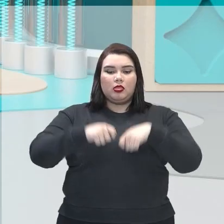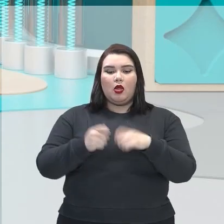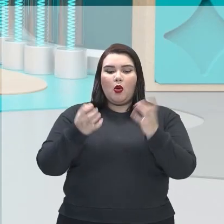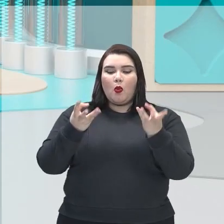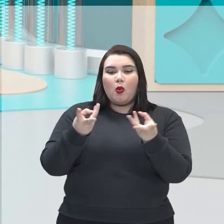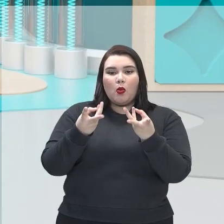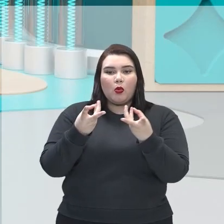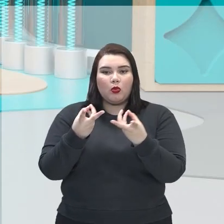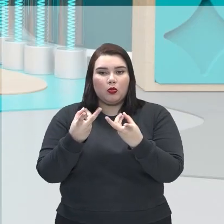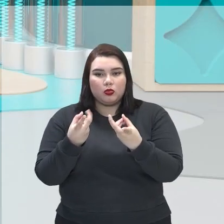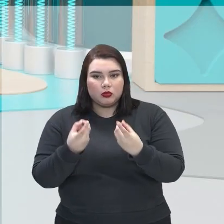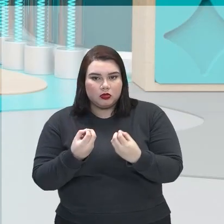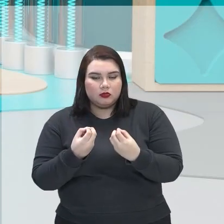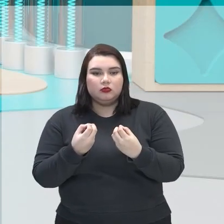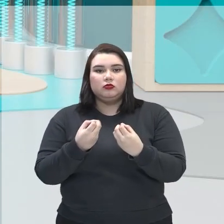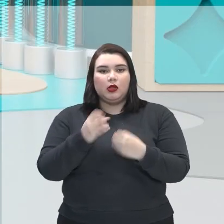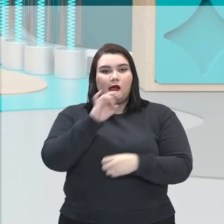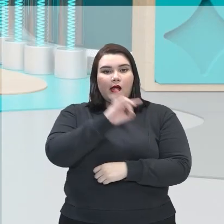já diz, né?